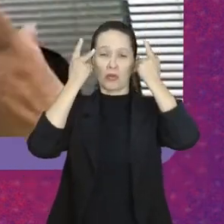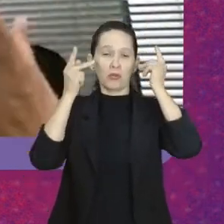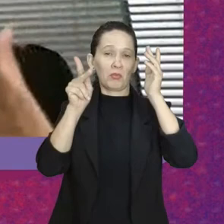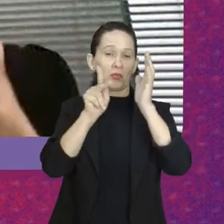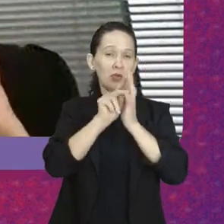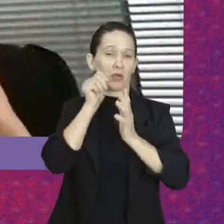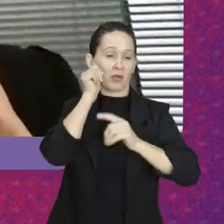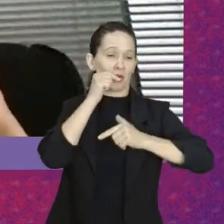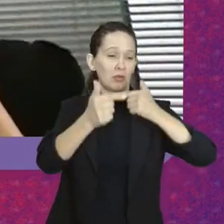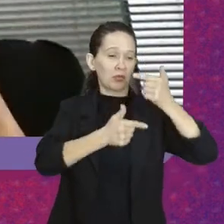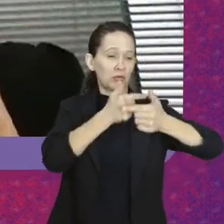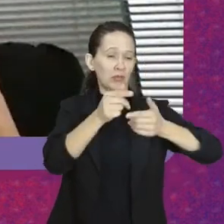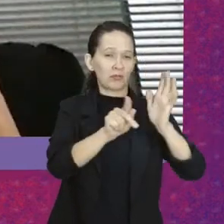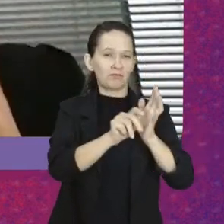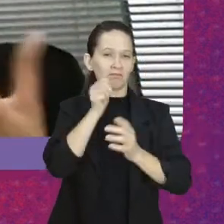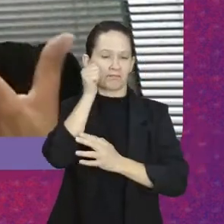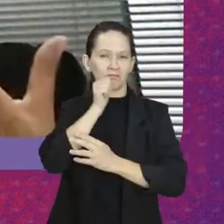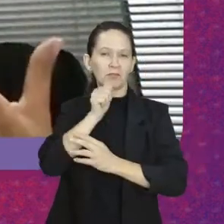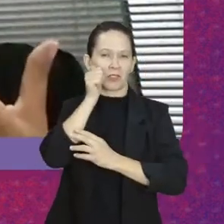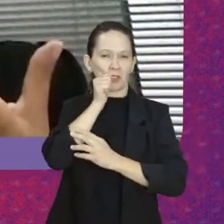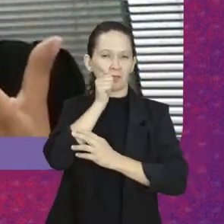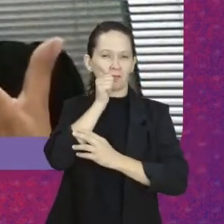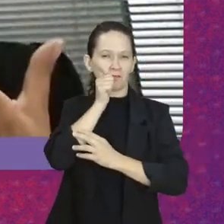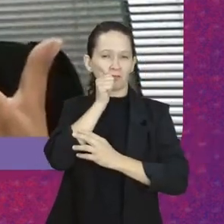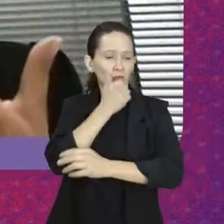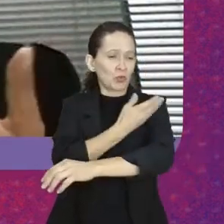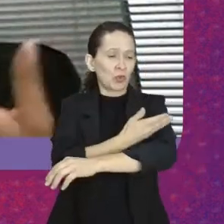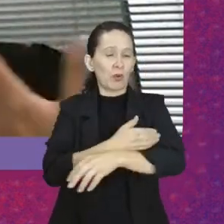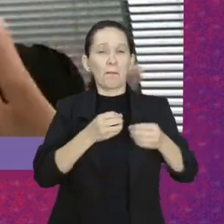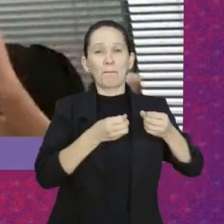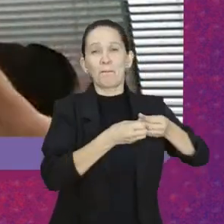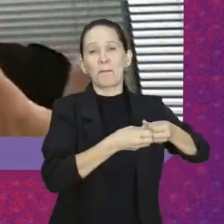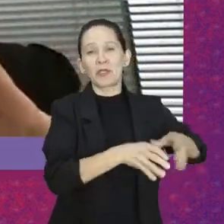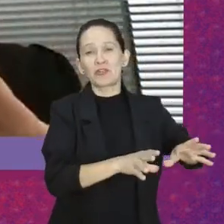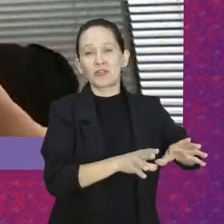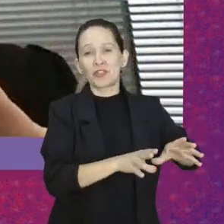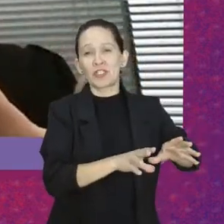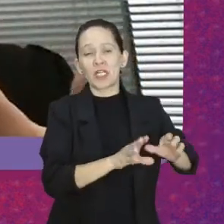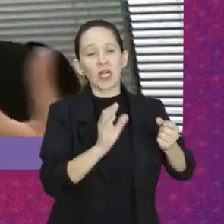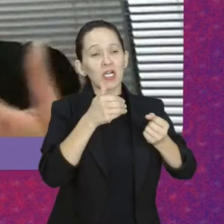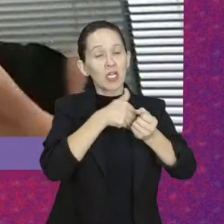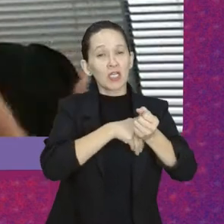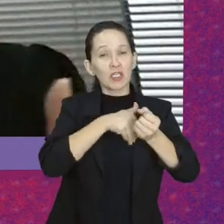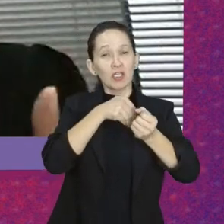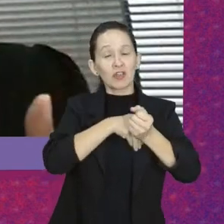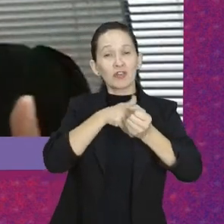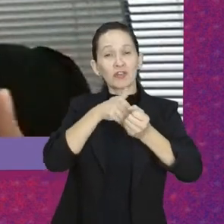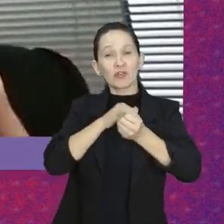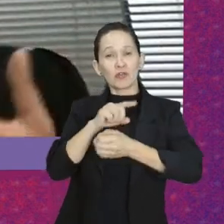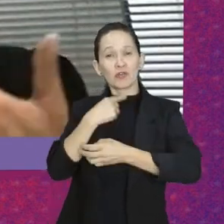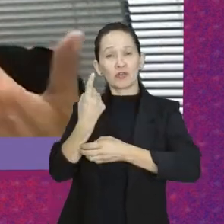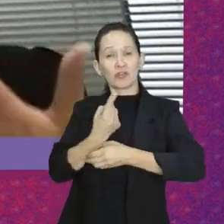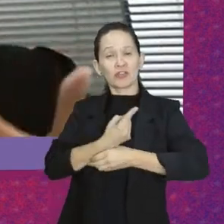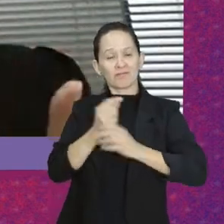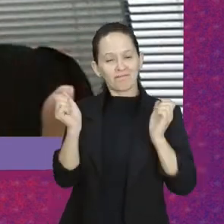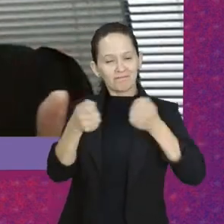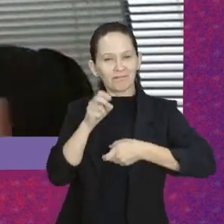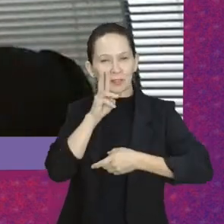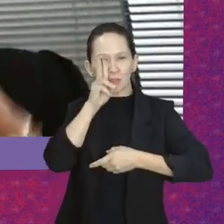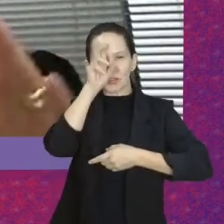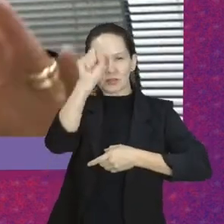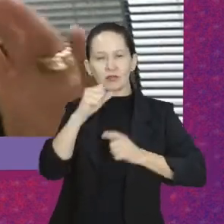do trabalho da mulher, que prejudica e invisibiliza as nossas potencialidades, as